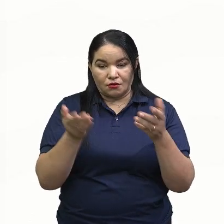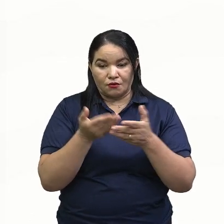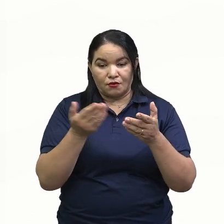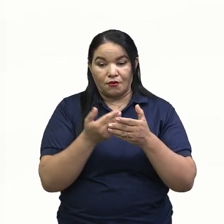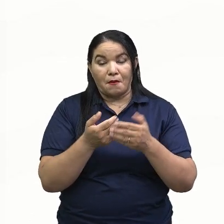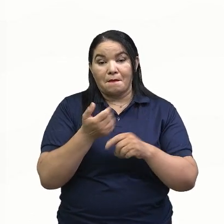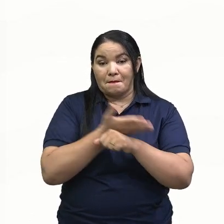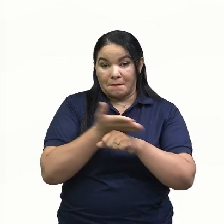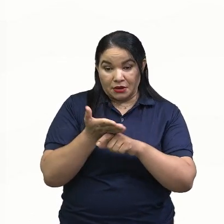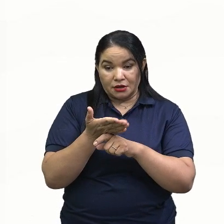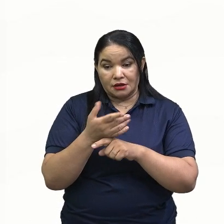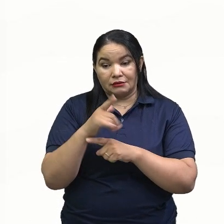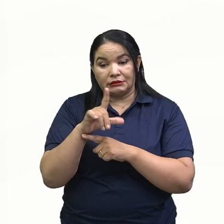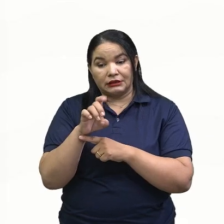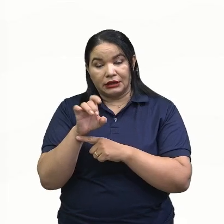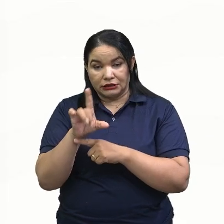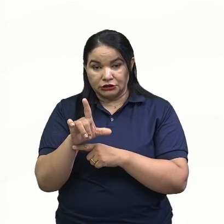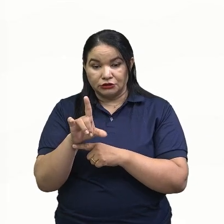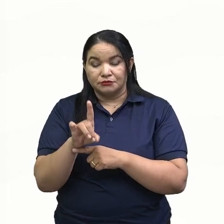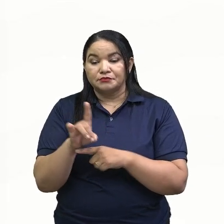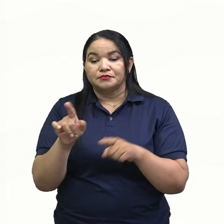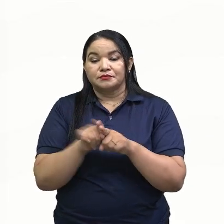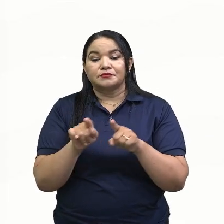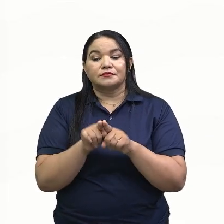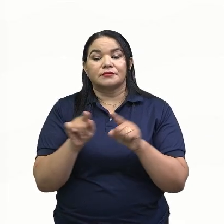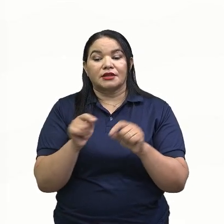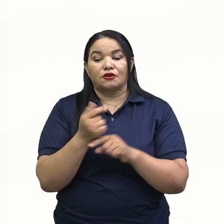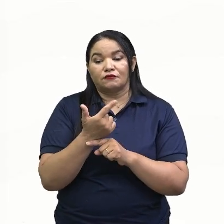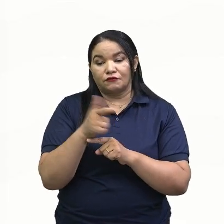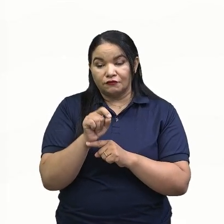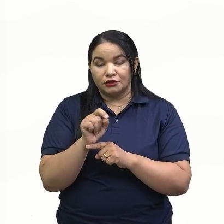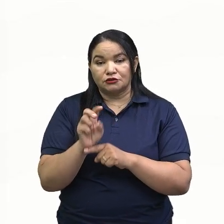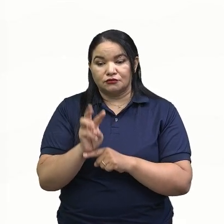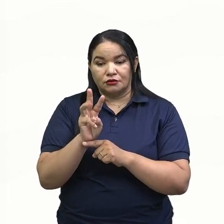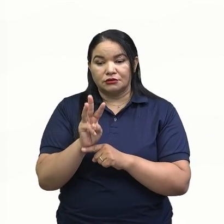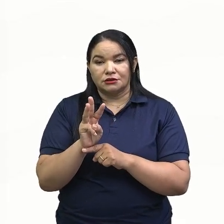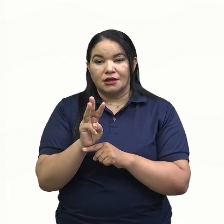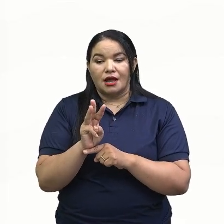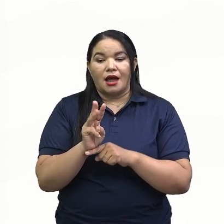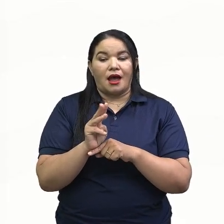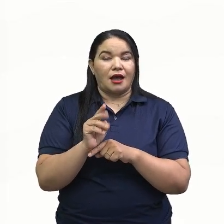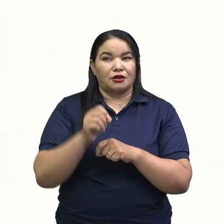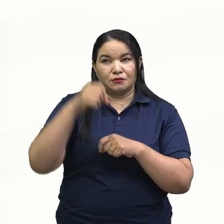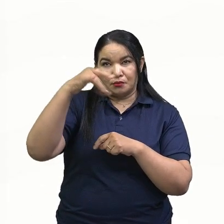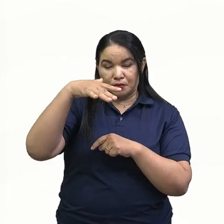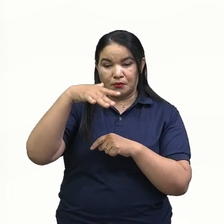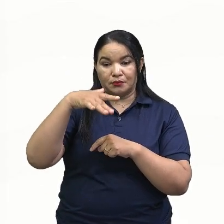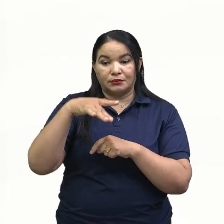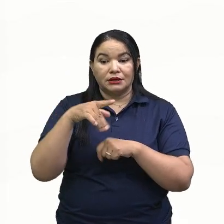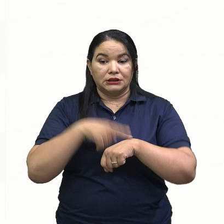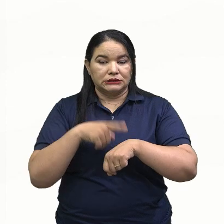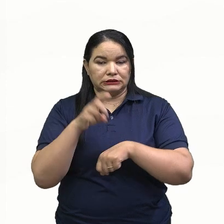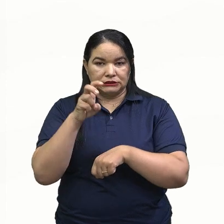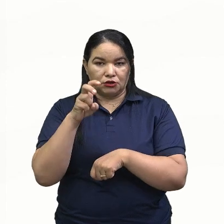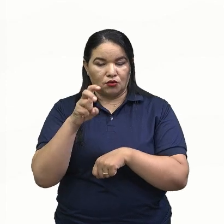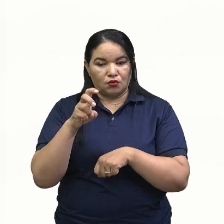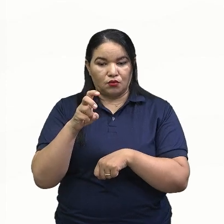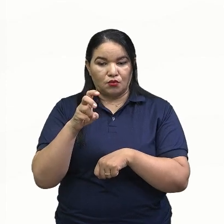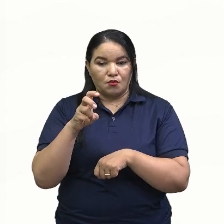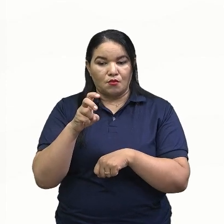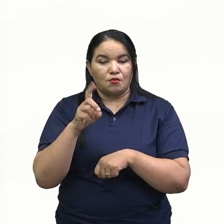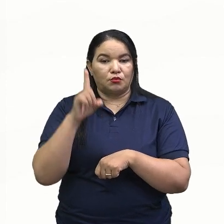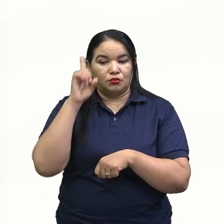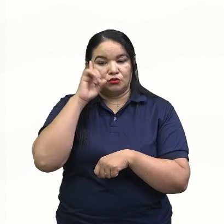lâmpadas fluorescentes de 20 watts, e elas ficam ligadas em média 5 horas por dia. E aí eu quero saber